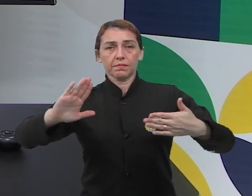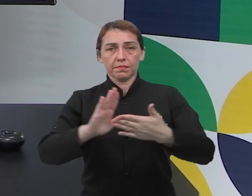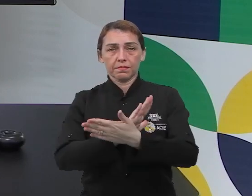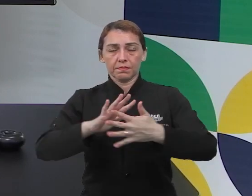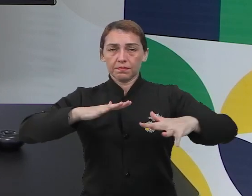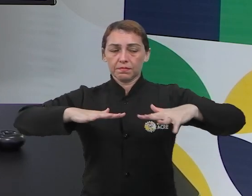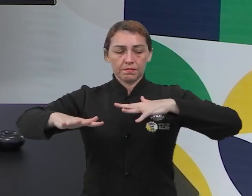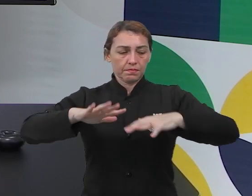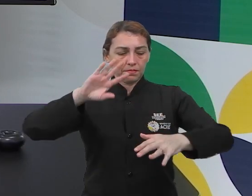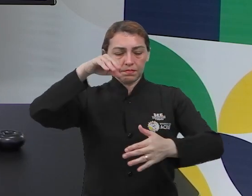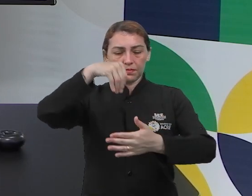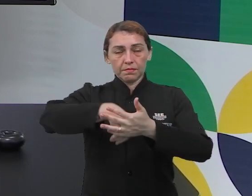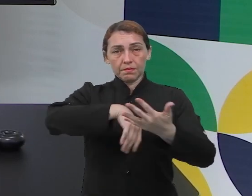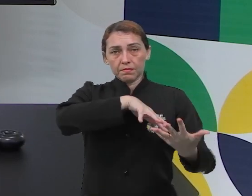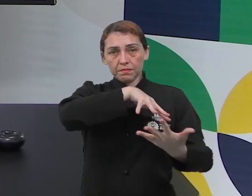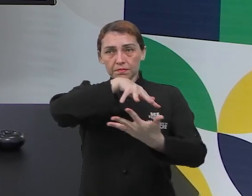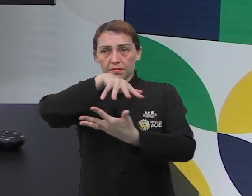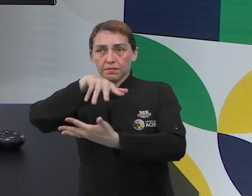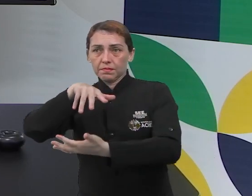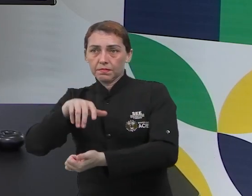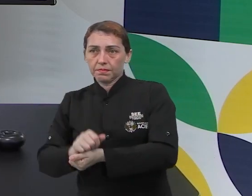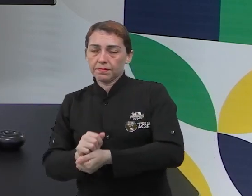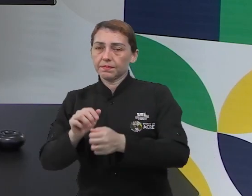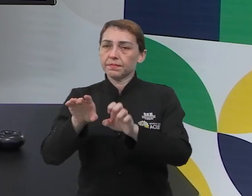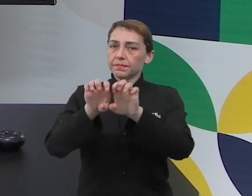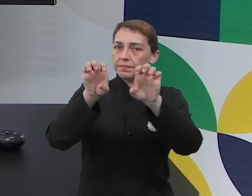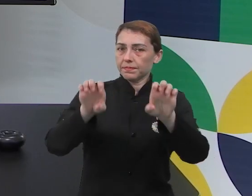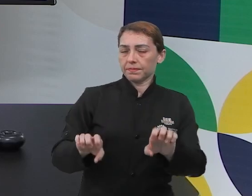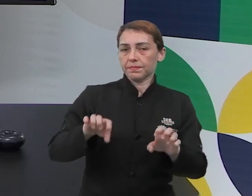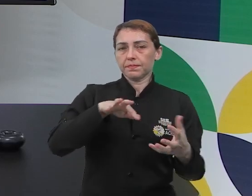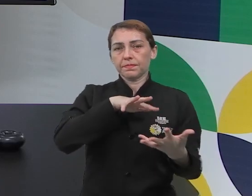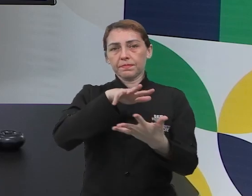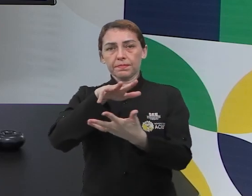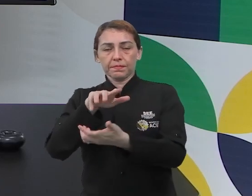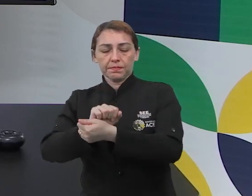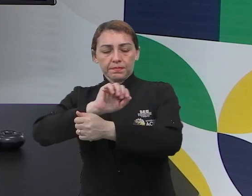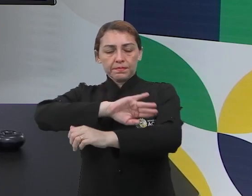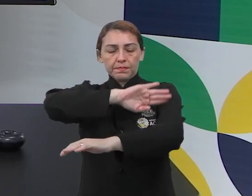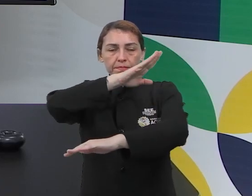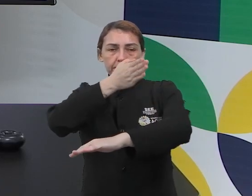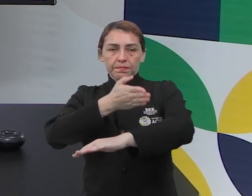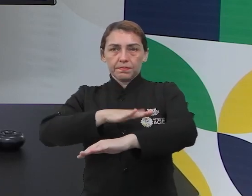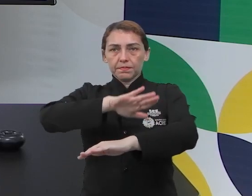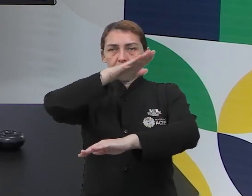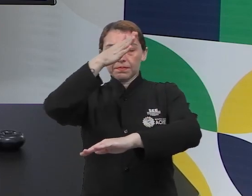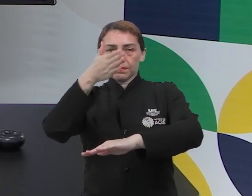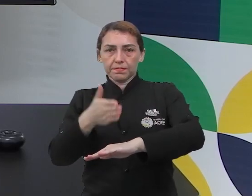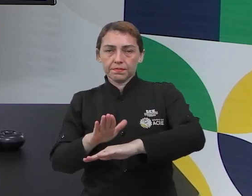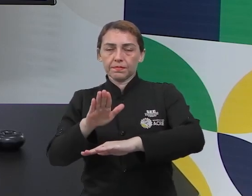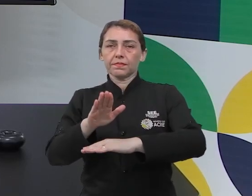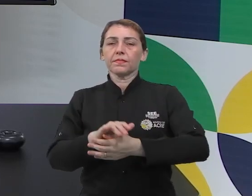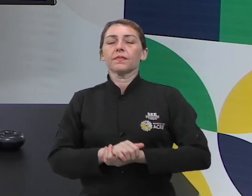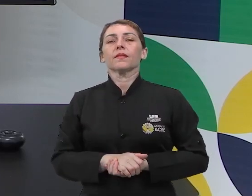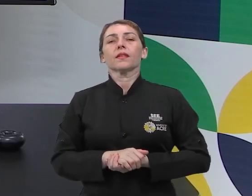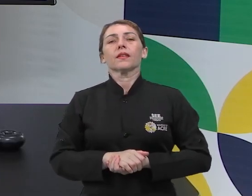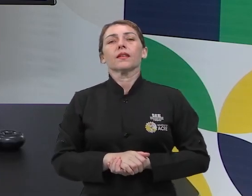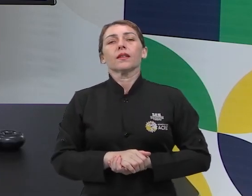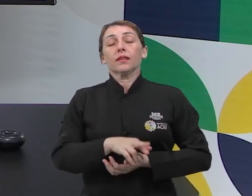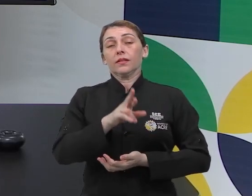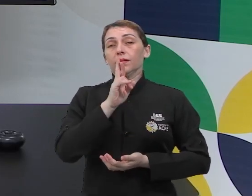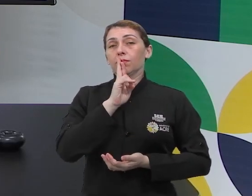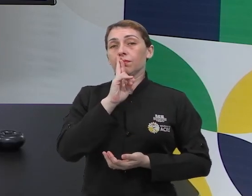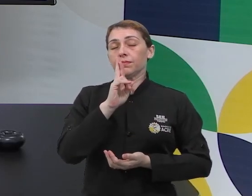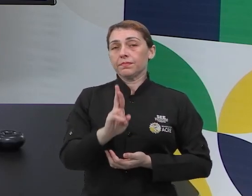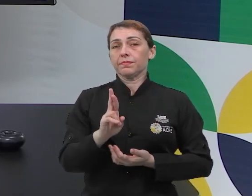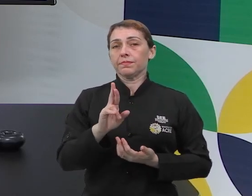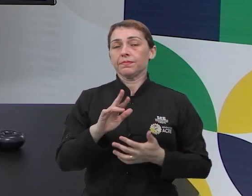movimento interno do planeta. Ali da estrutura da Terra. Tá falando das montanhas, que a montanha nada mais é do que o resultado